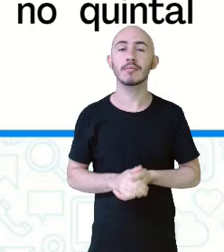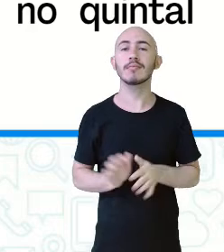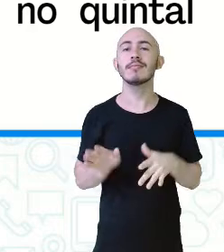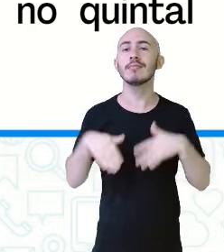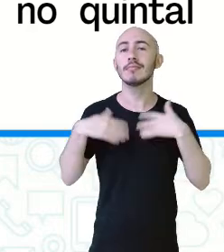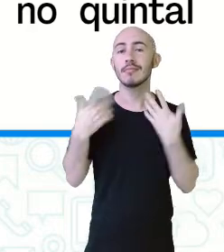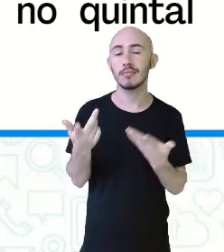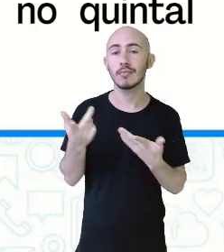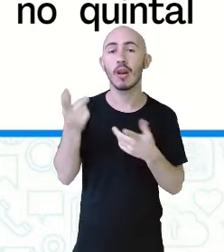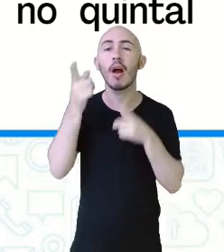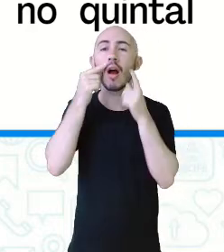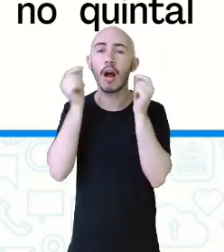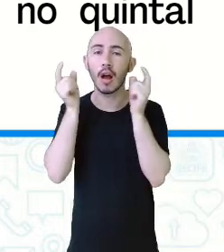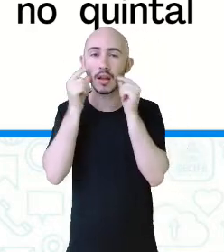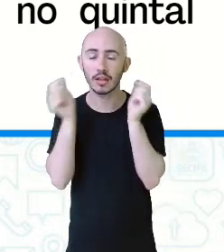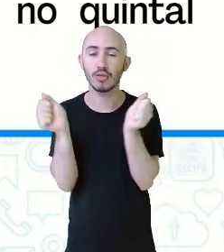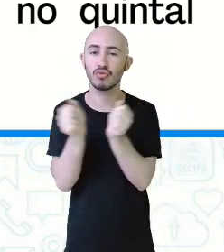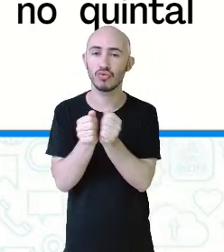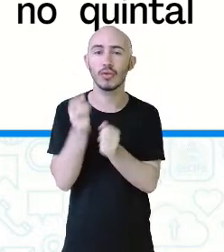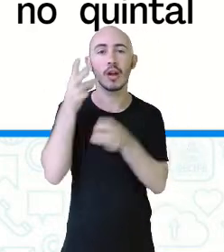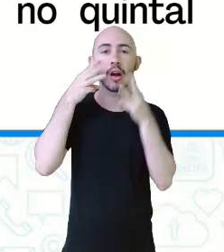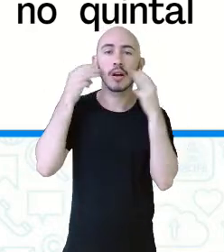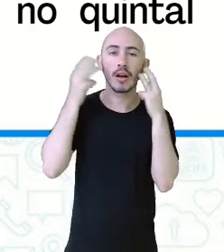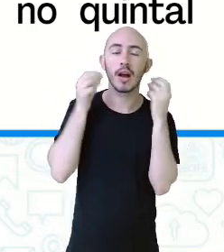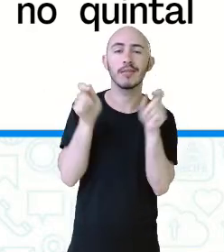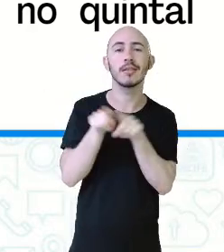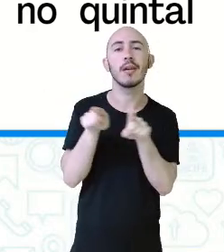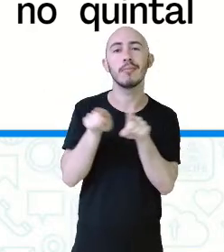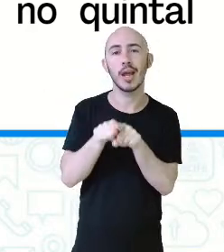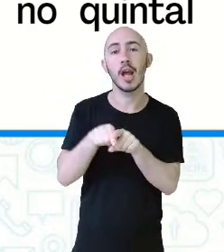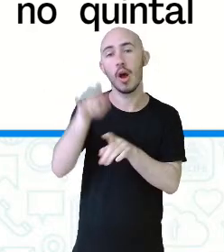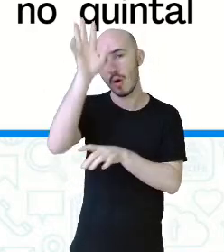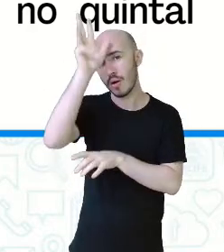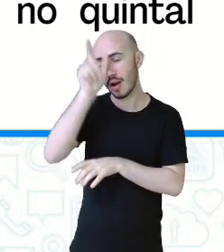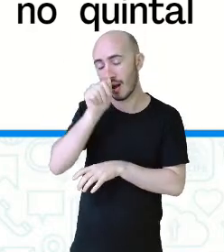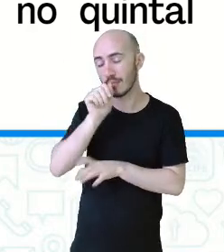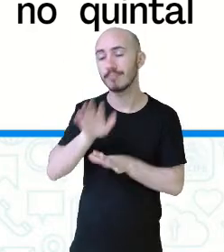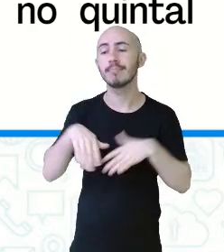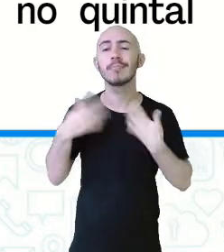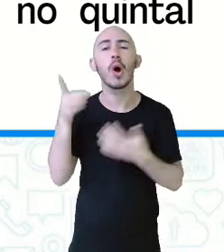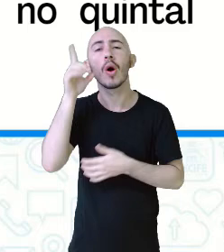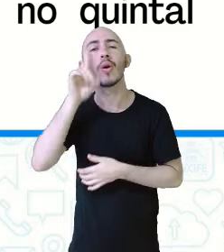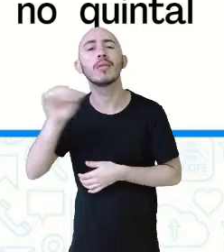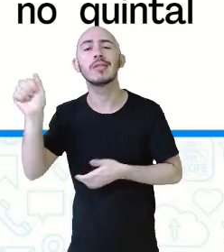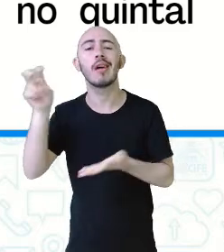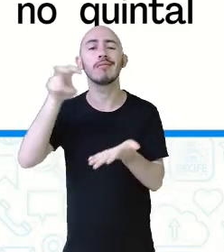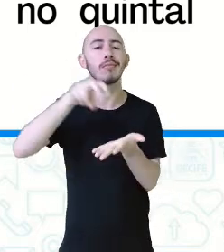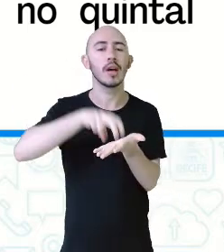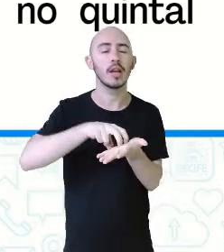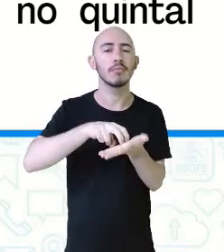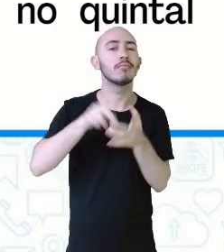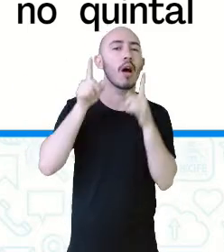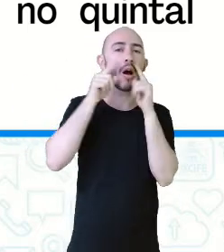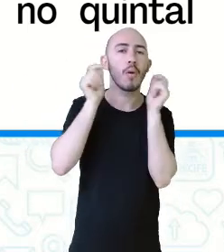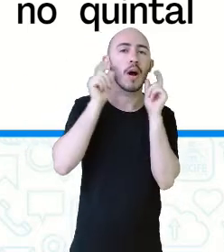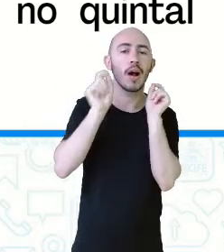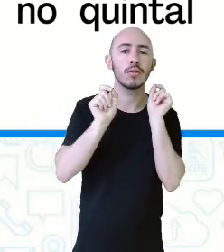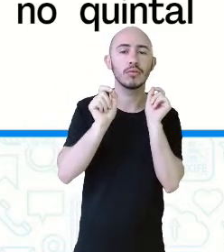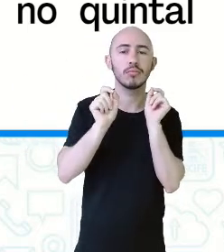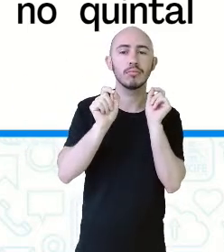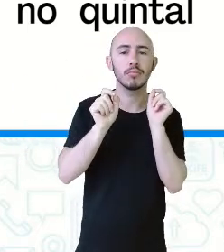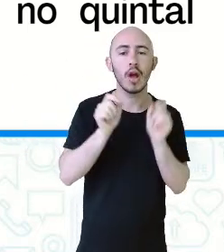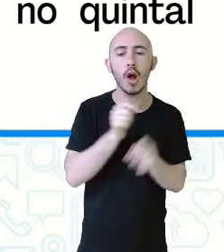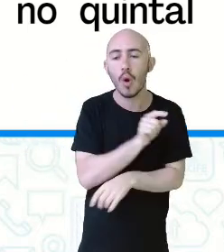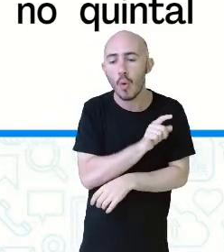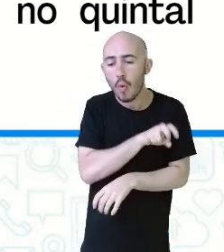O ratinho, o gato e o galo. Certa manhã, um ratinho saiu do buraco pela primeira